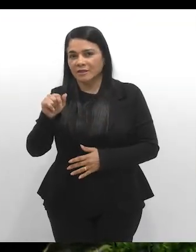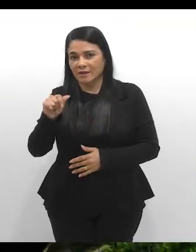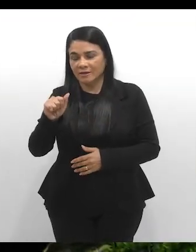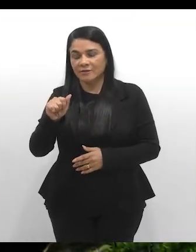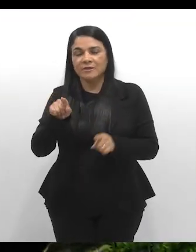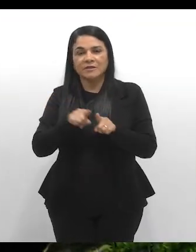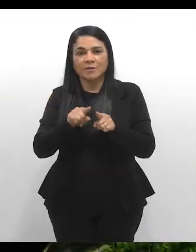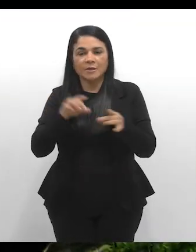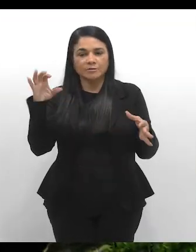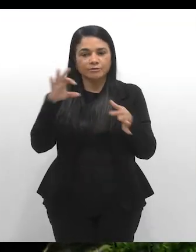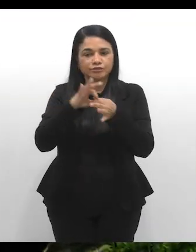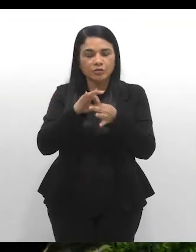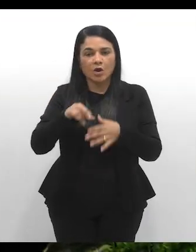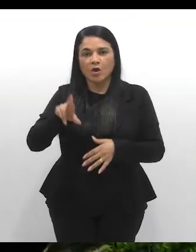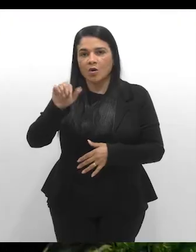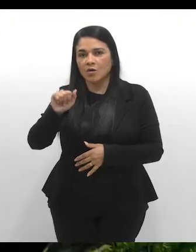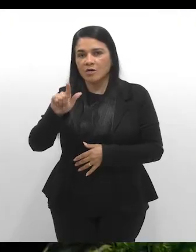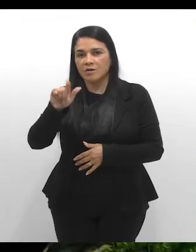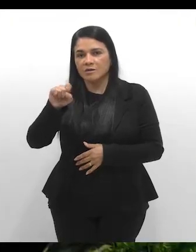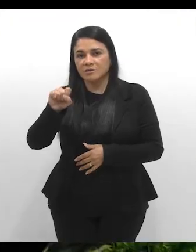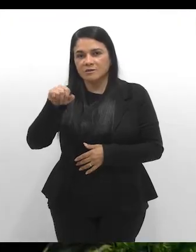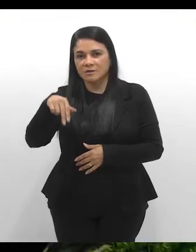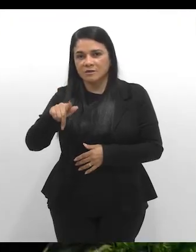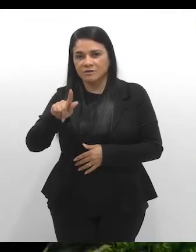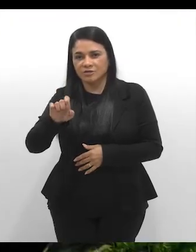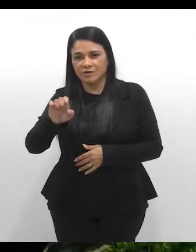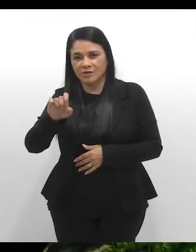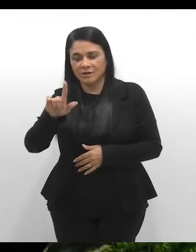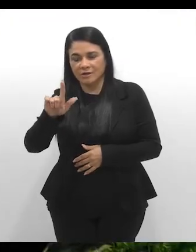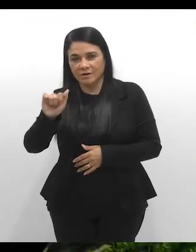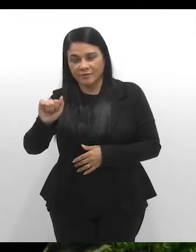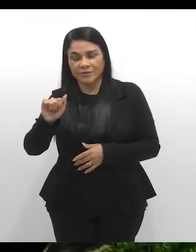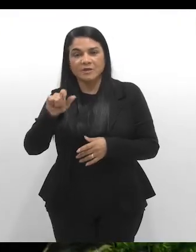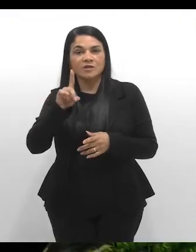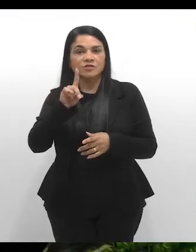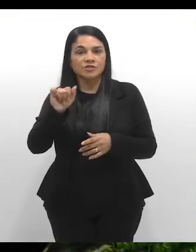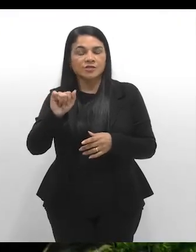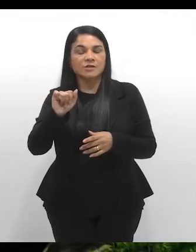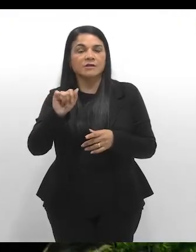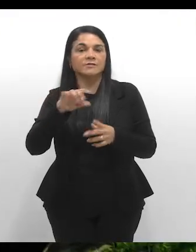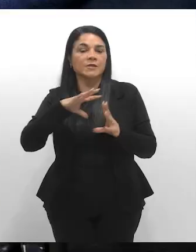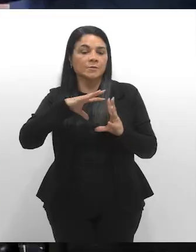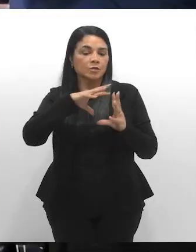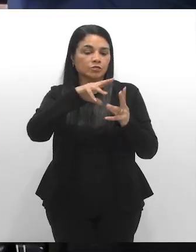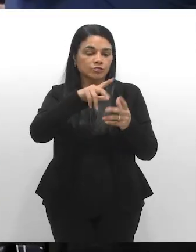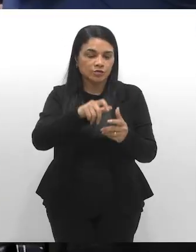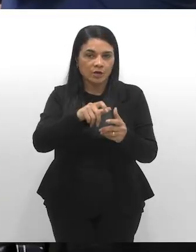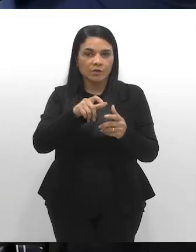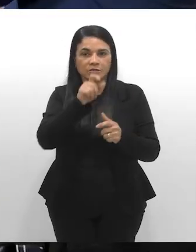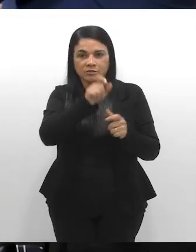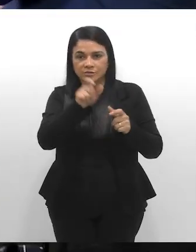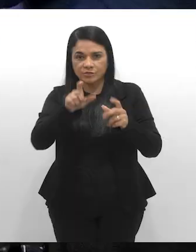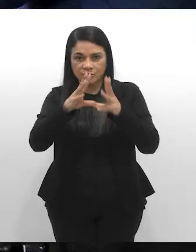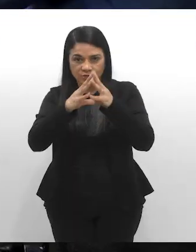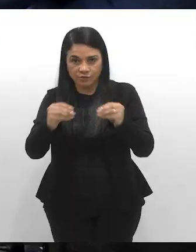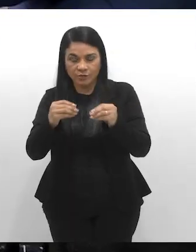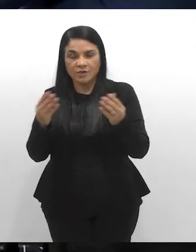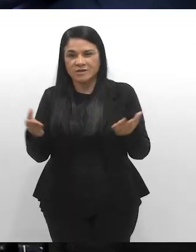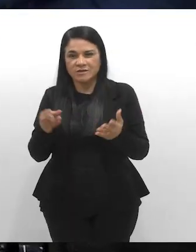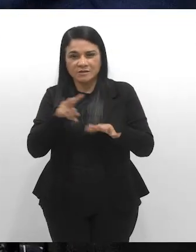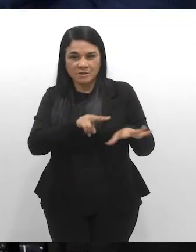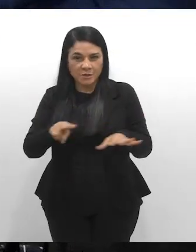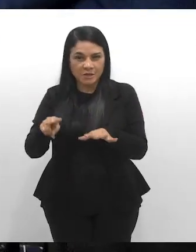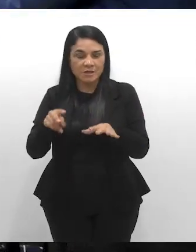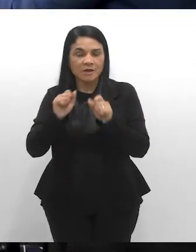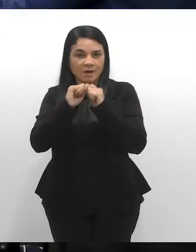da fala da própria Rosângela, Dia Internacional das Vítimas de Desaparecimento Forçado. Essa semana